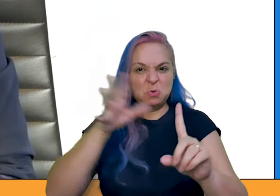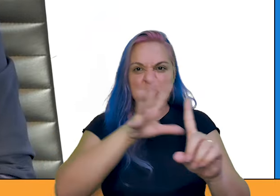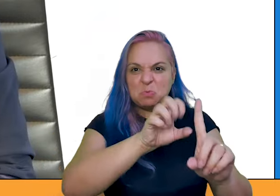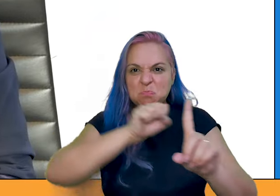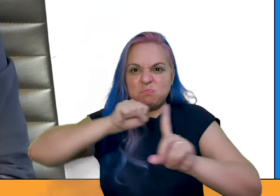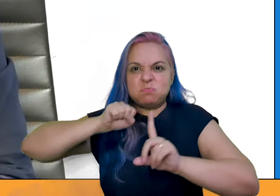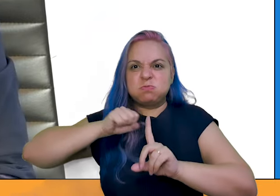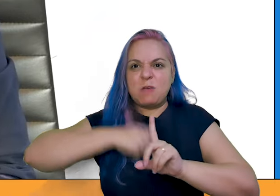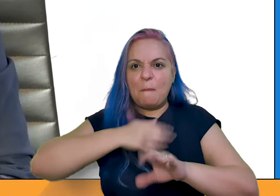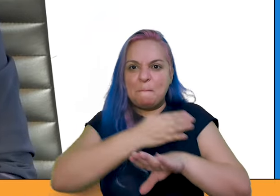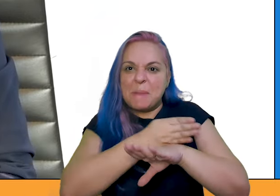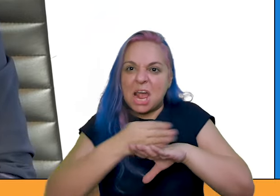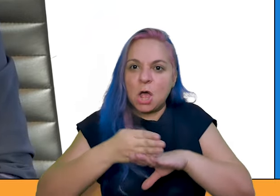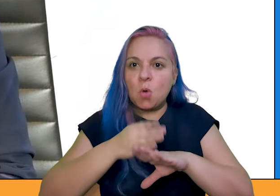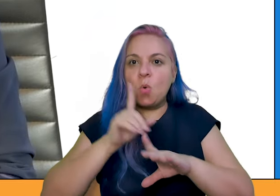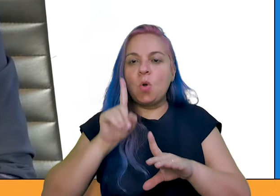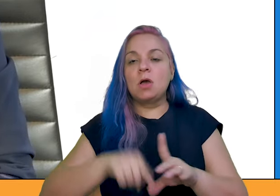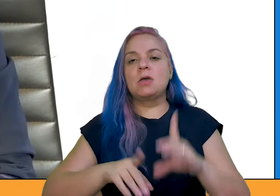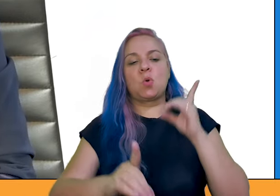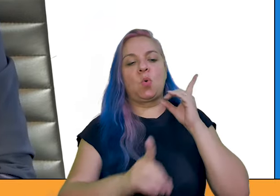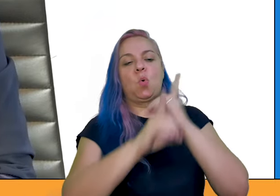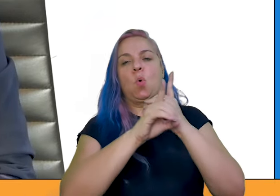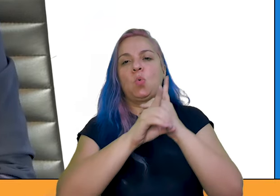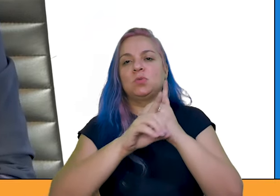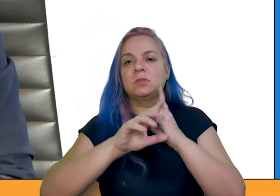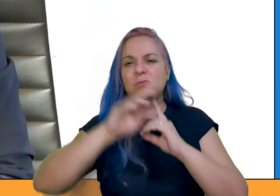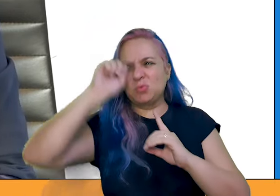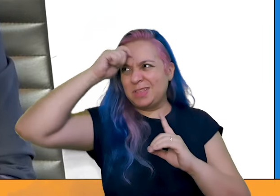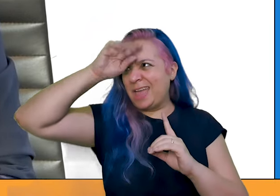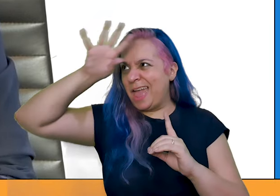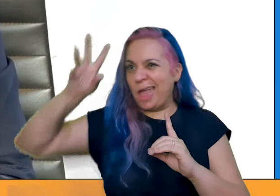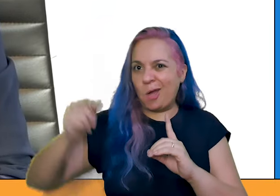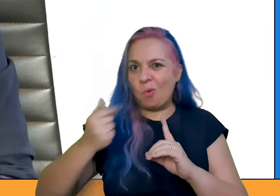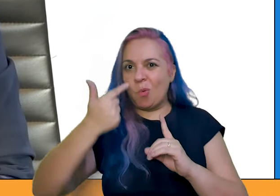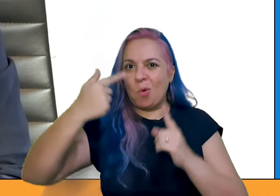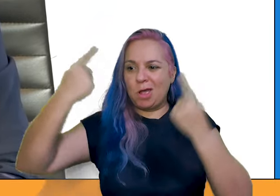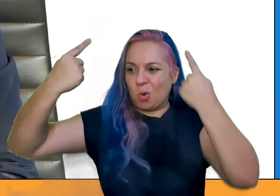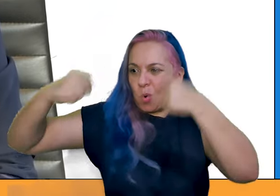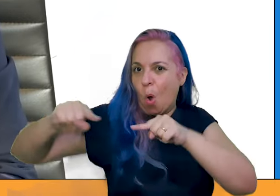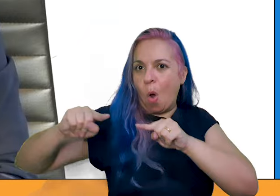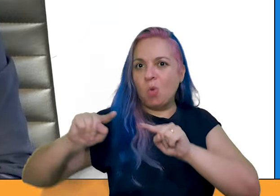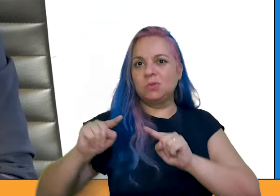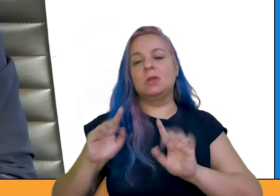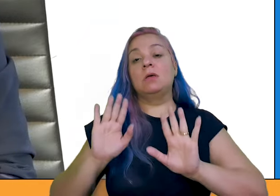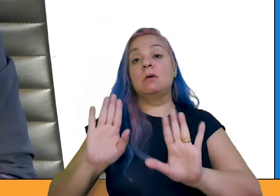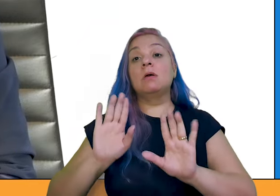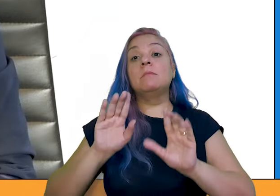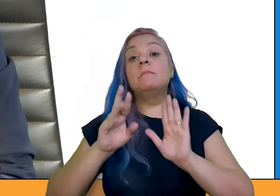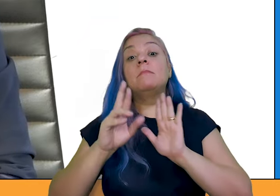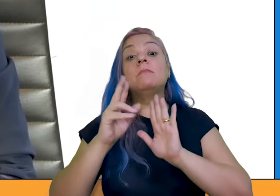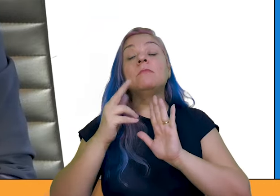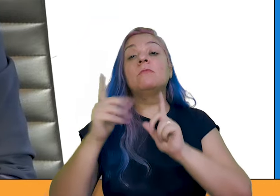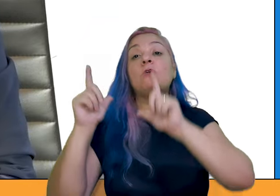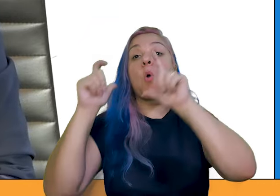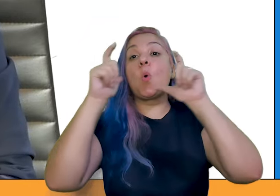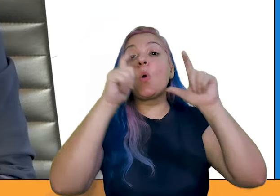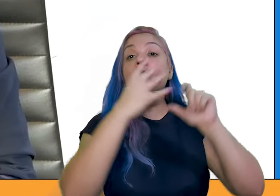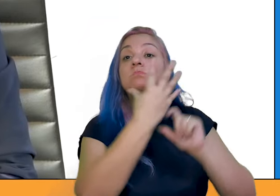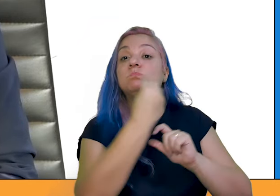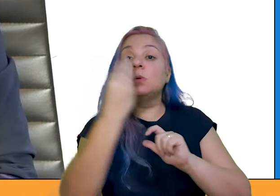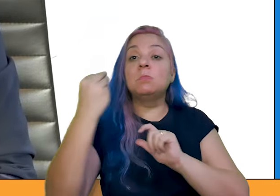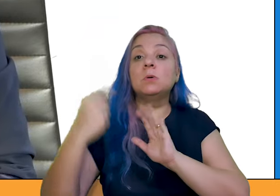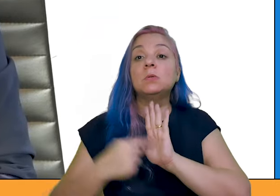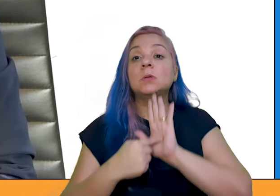exploradores e aventureiros brancos, bem como os encontros com o exótico negro africano, foram cartografados,